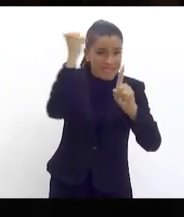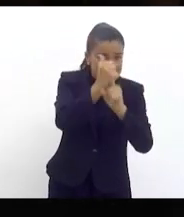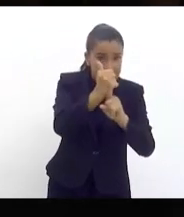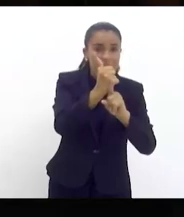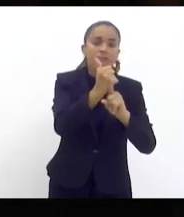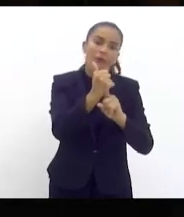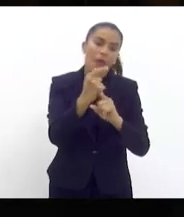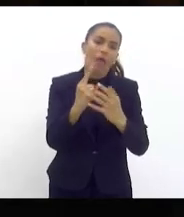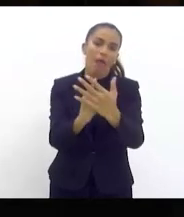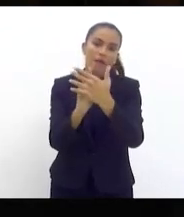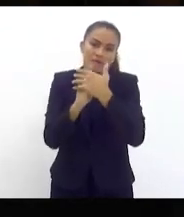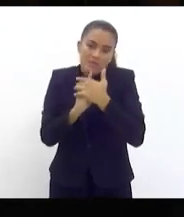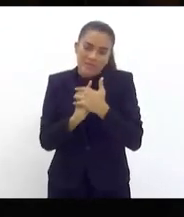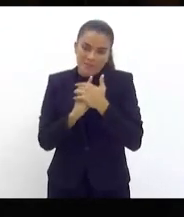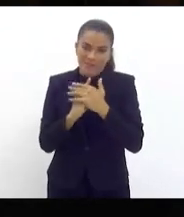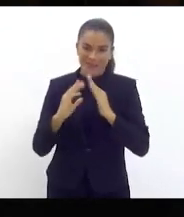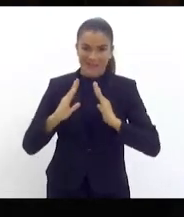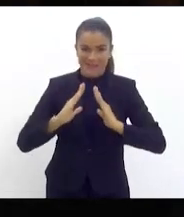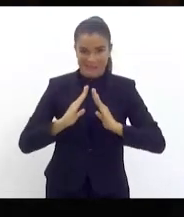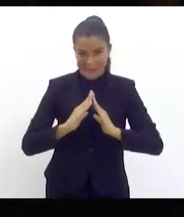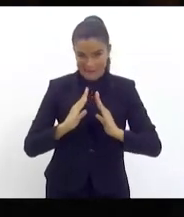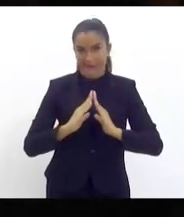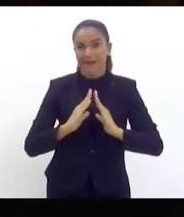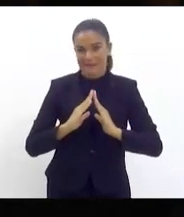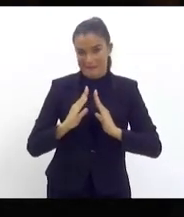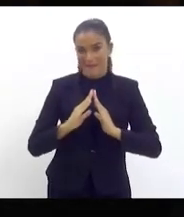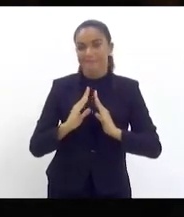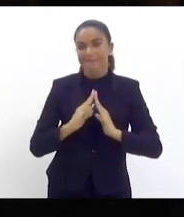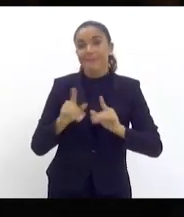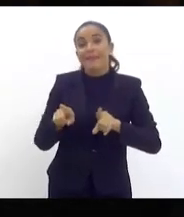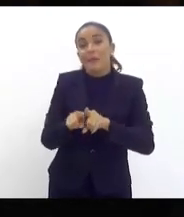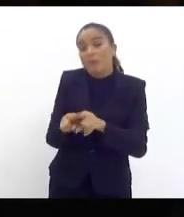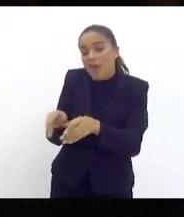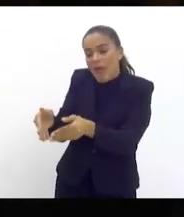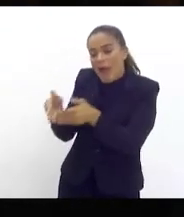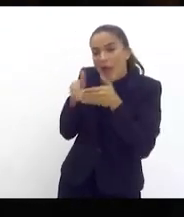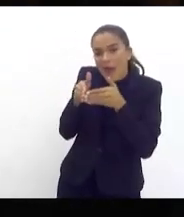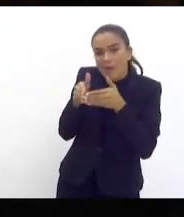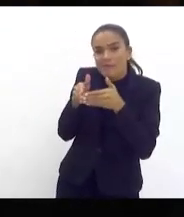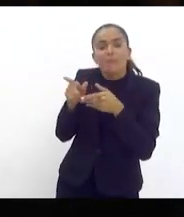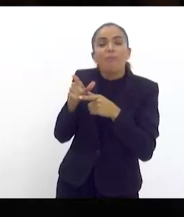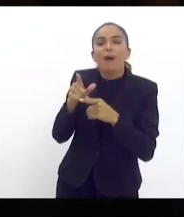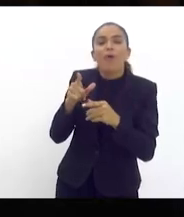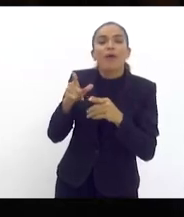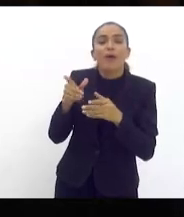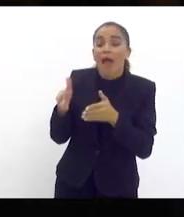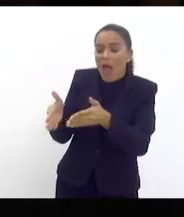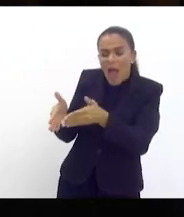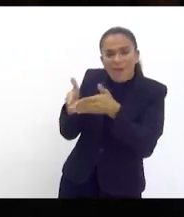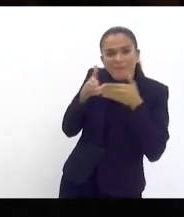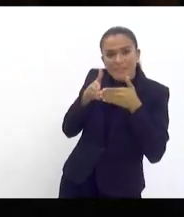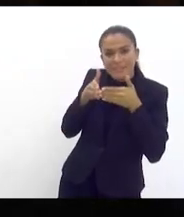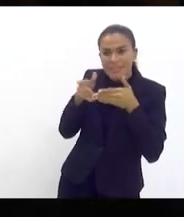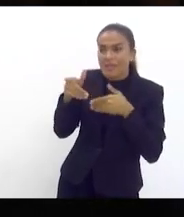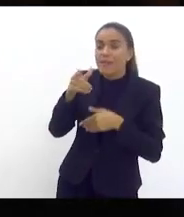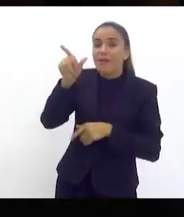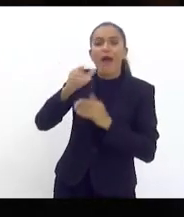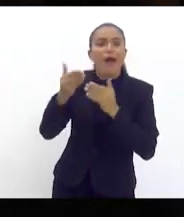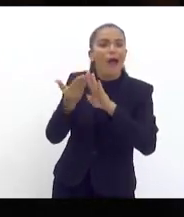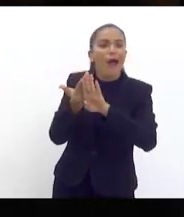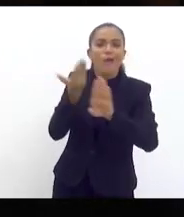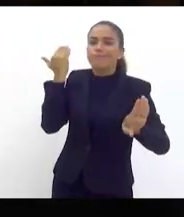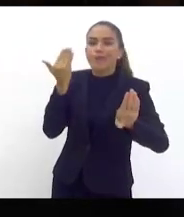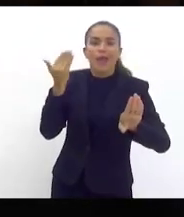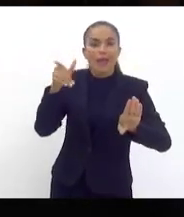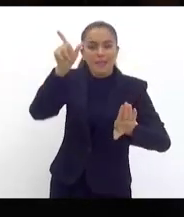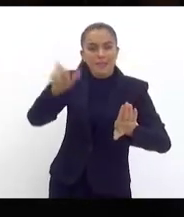recebidas nesse lar, inclusive afastadas justamente para romper, afastadas dos seus agressores